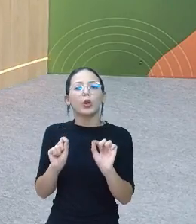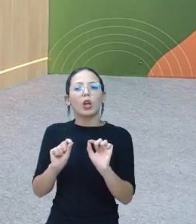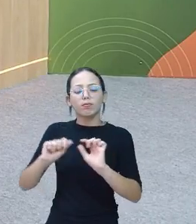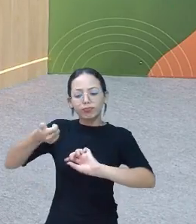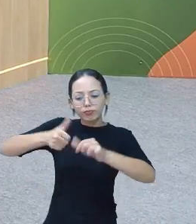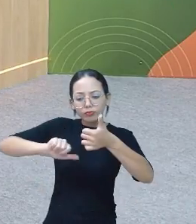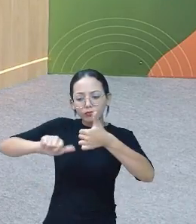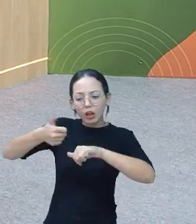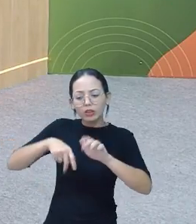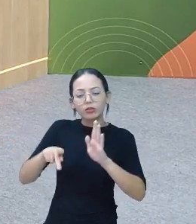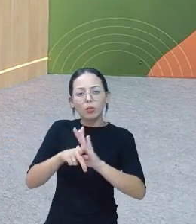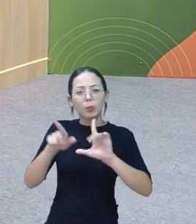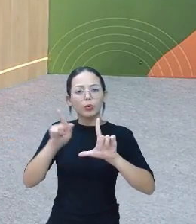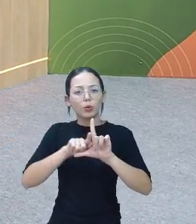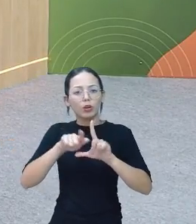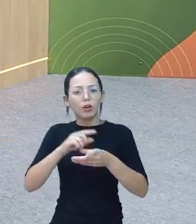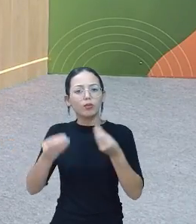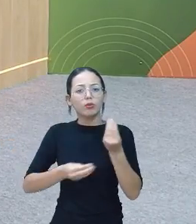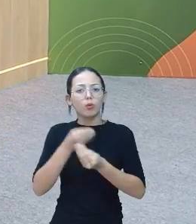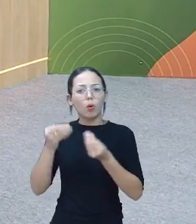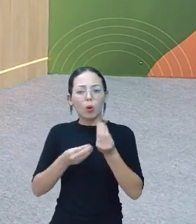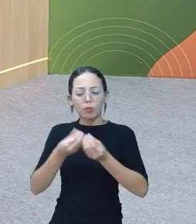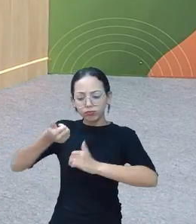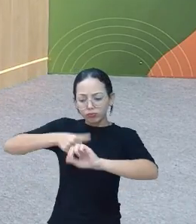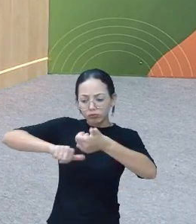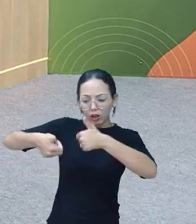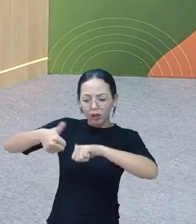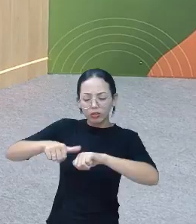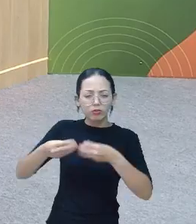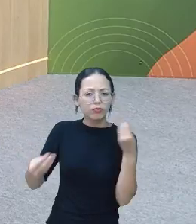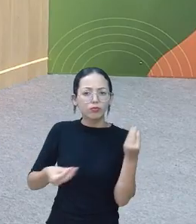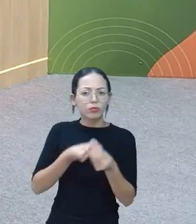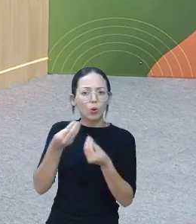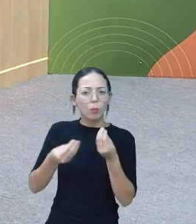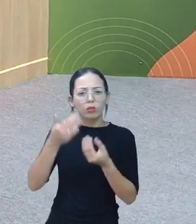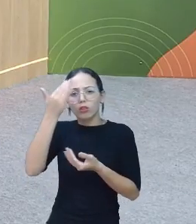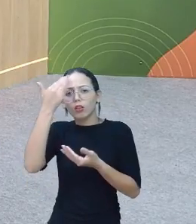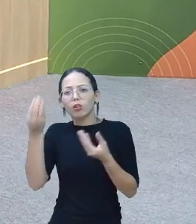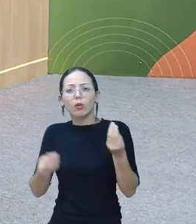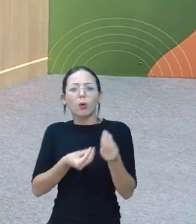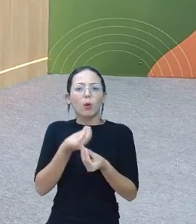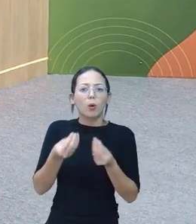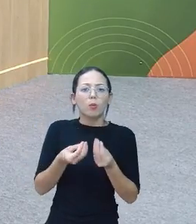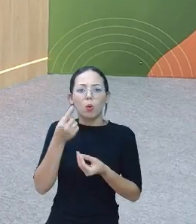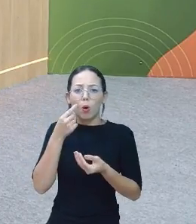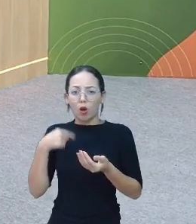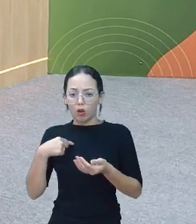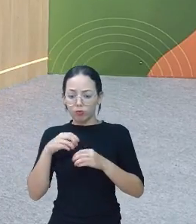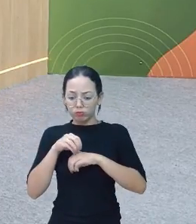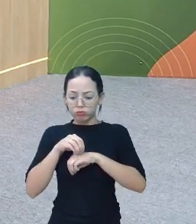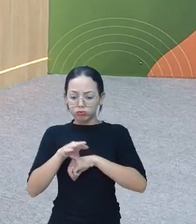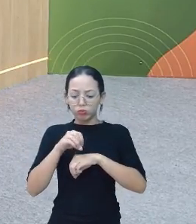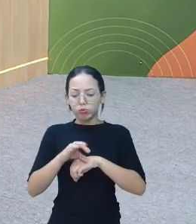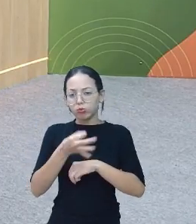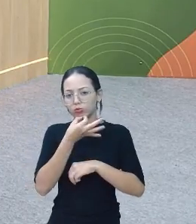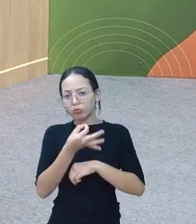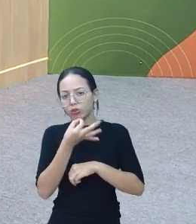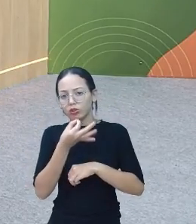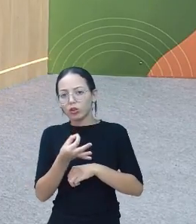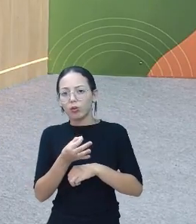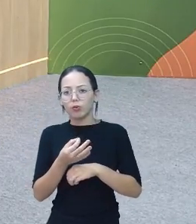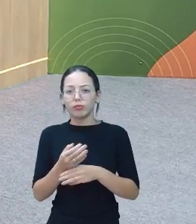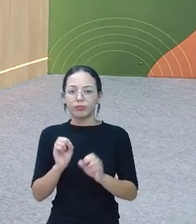uma análise de um gráfico. Como é que a gente analisa um gráfico, interpreta um gráfico? Eu vou dar algumas sugestões, tá certo? Não necessariamente